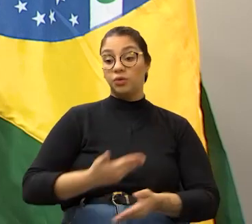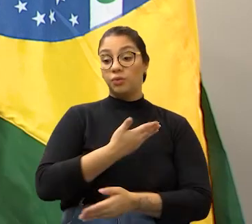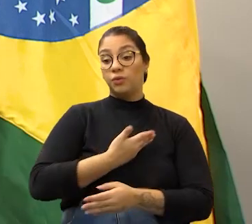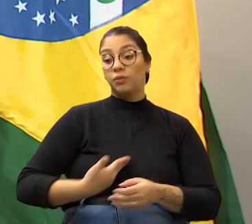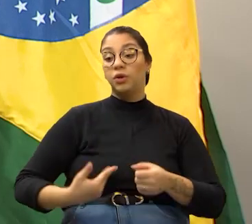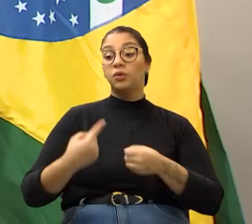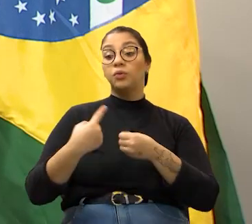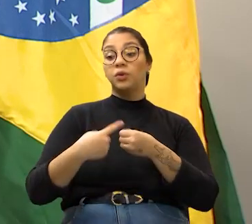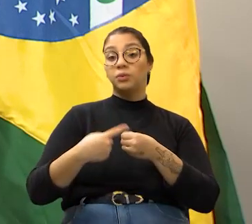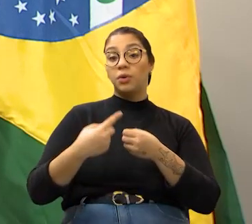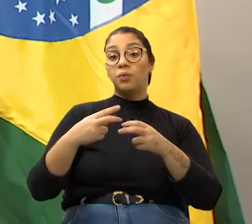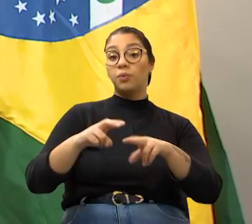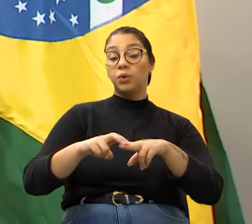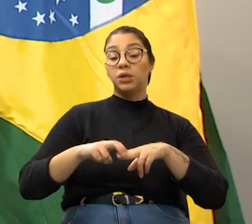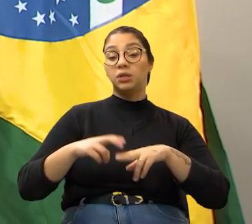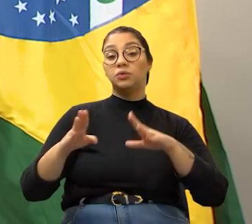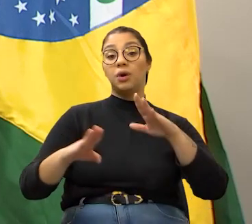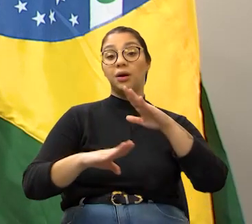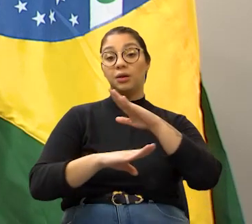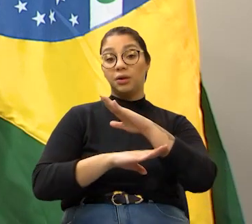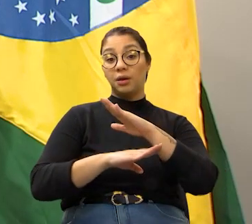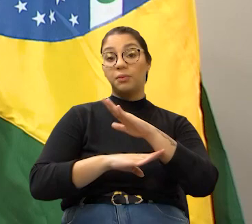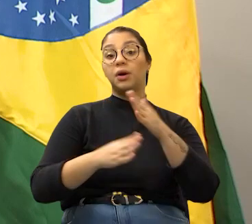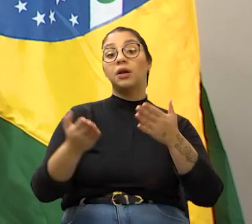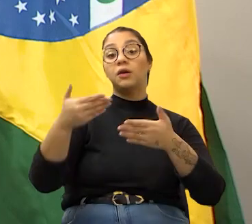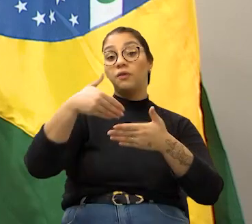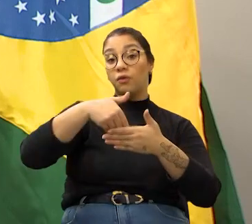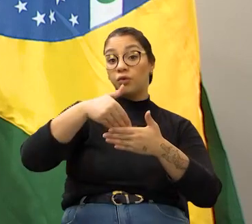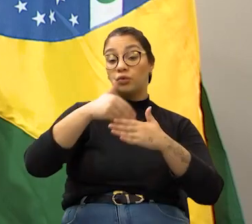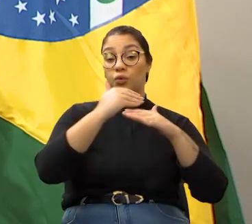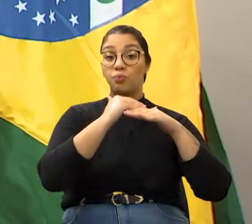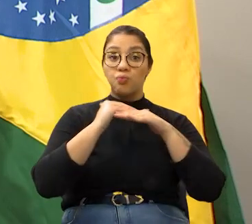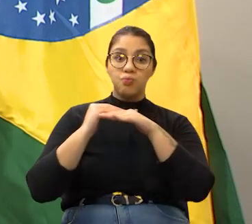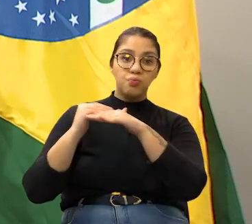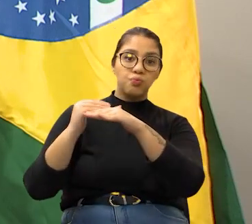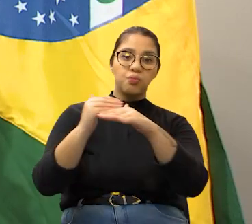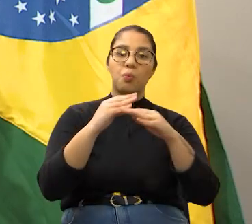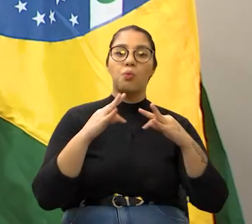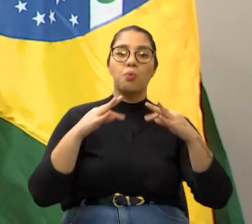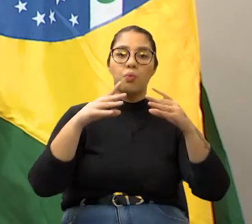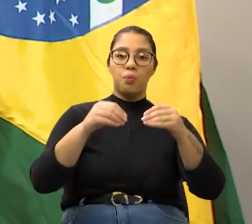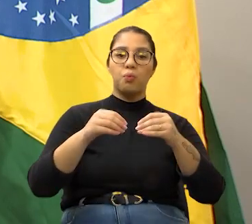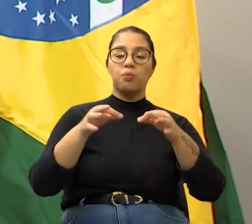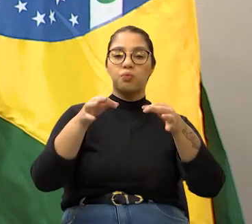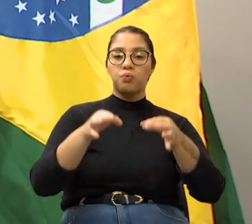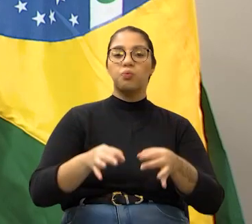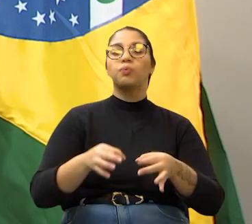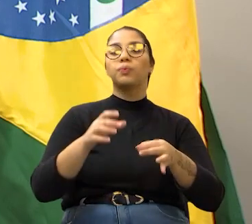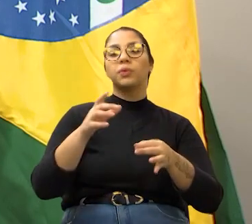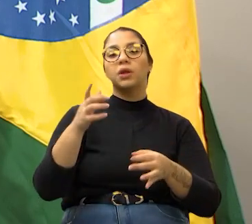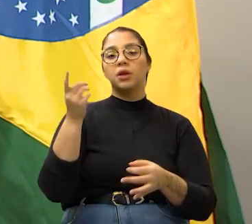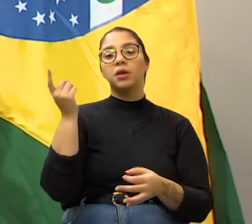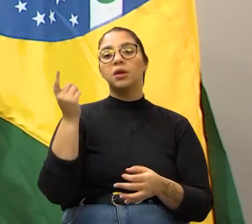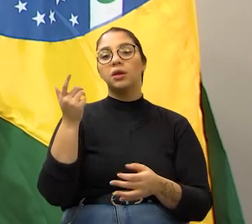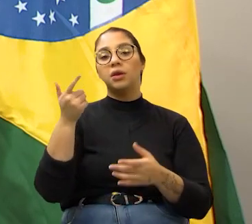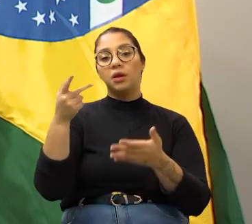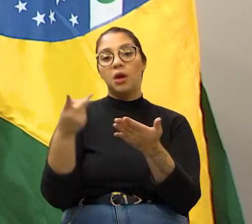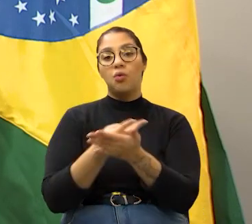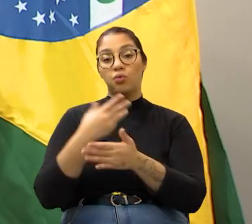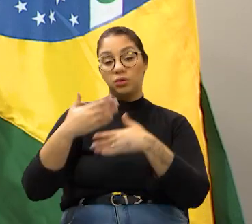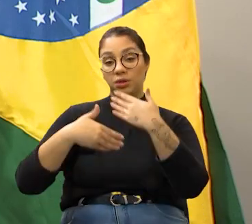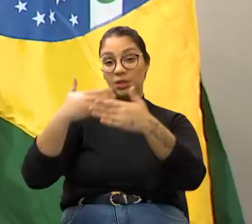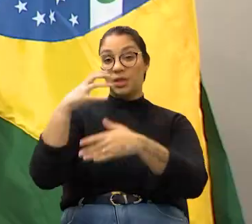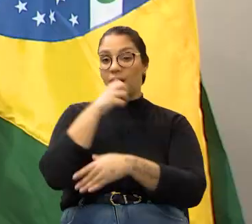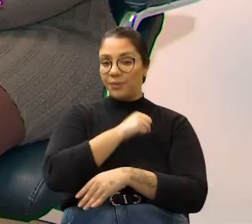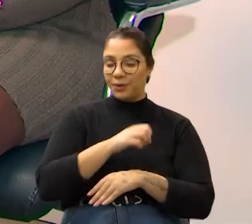servidor público municipal. Por isso a Câmara votou por unanimidade o projeto, aprovando. E a gente espera que isso aconteça o